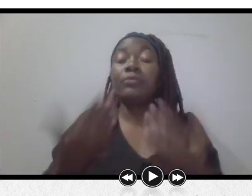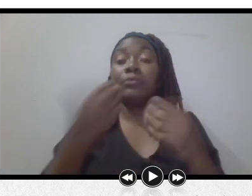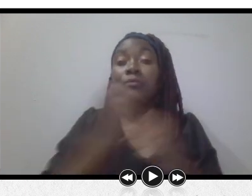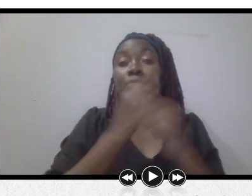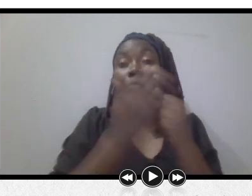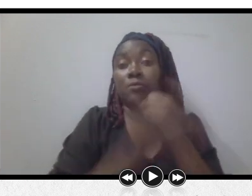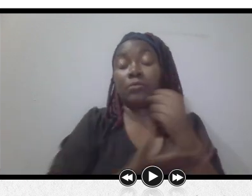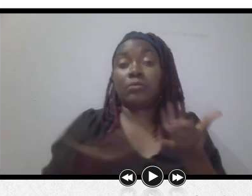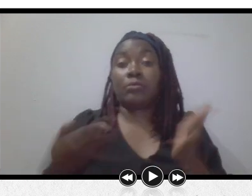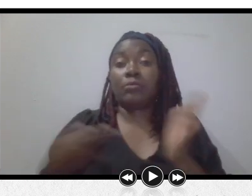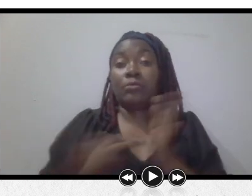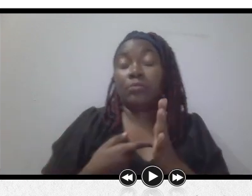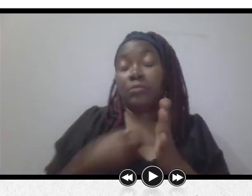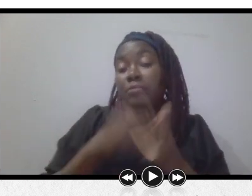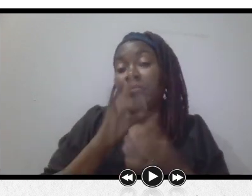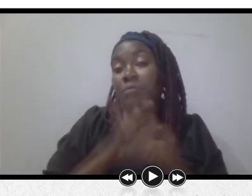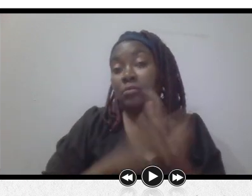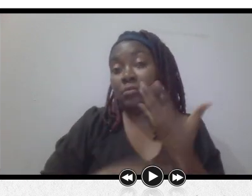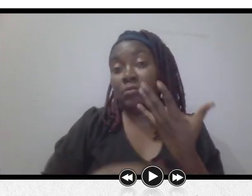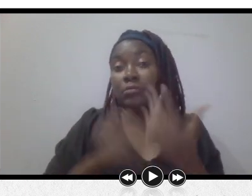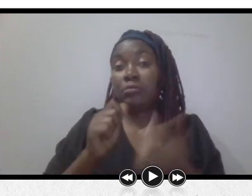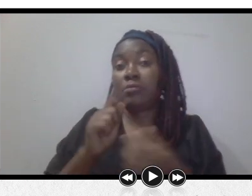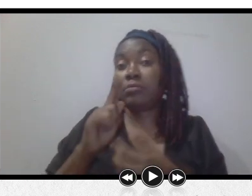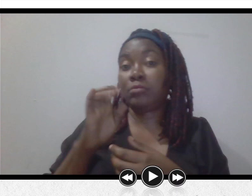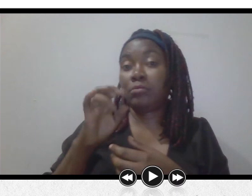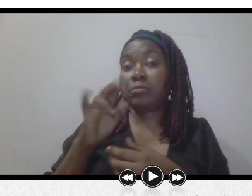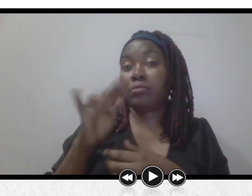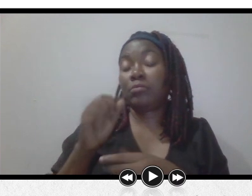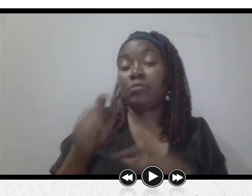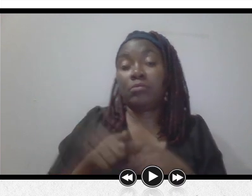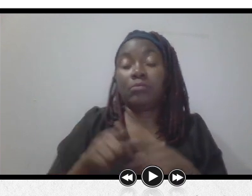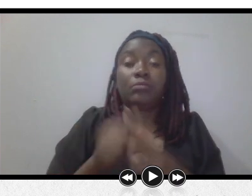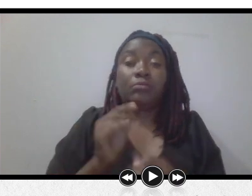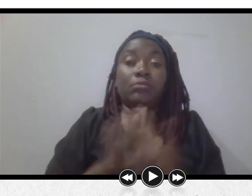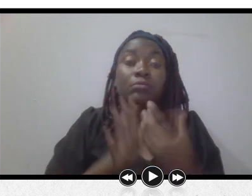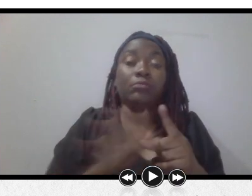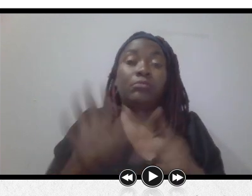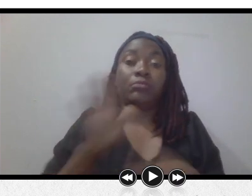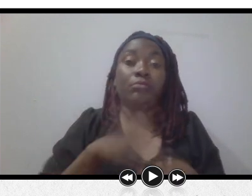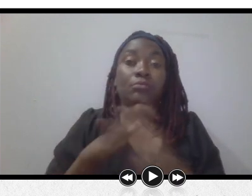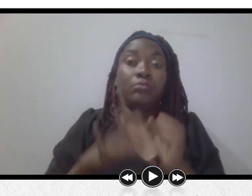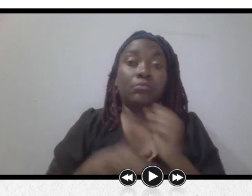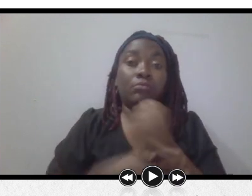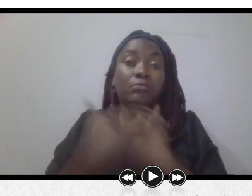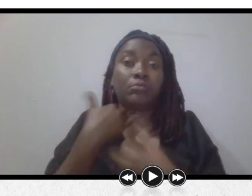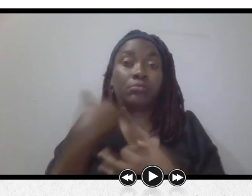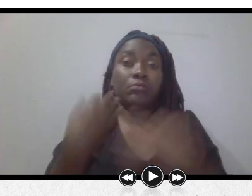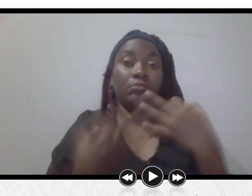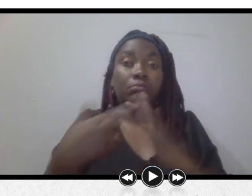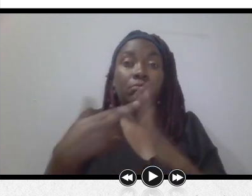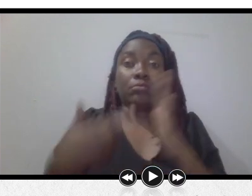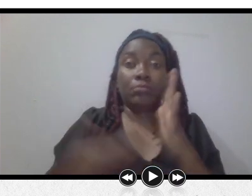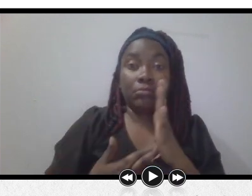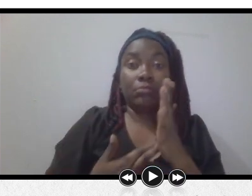Lei 11.445, não só criando as agências reguladoras, mas criando também um ambiente de mais segurança jurídica, de